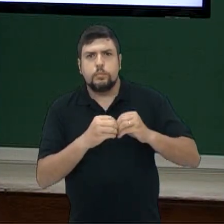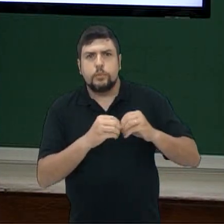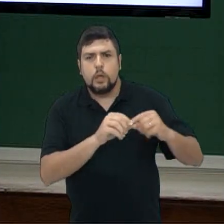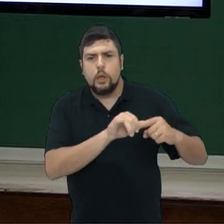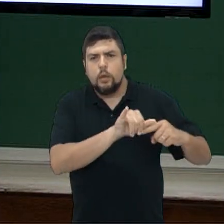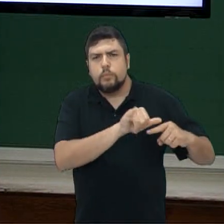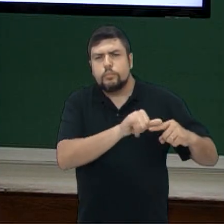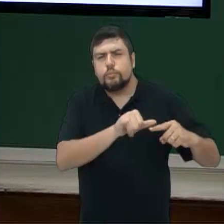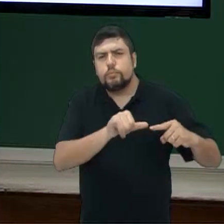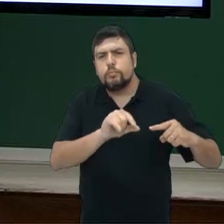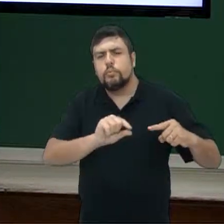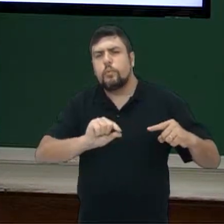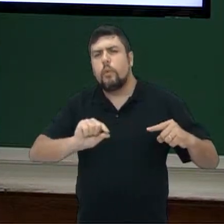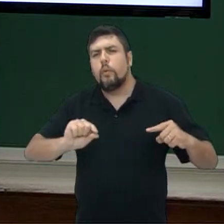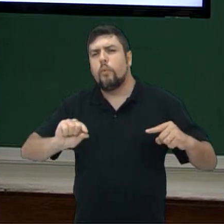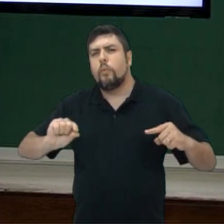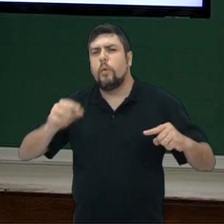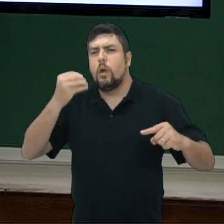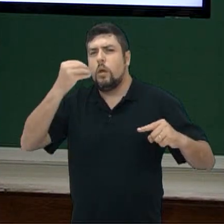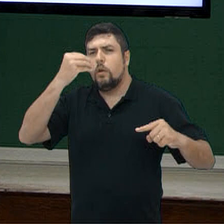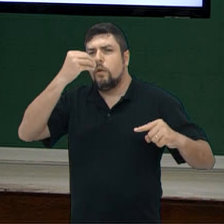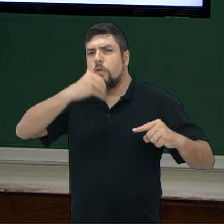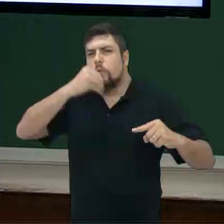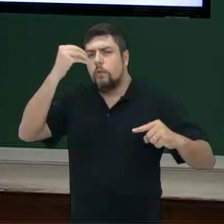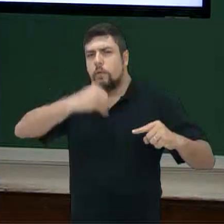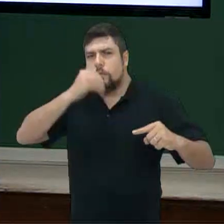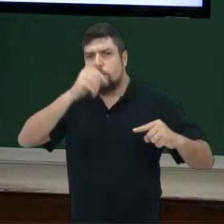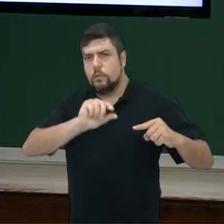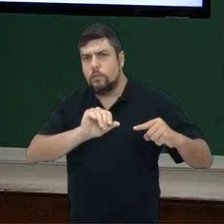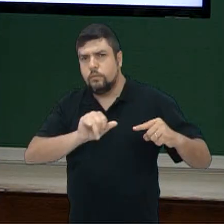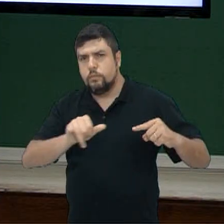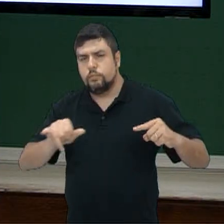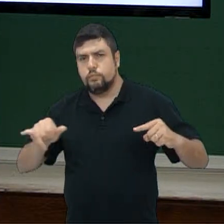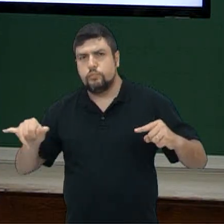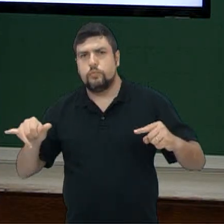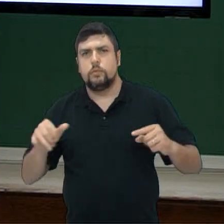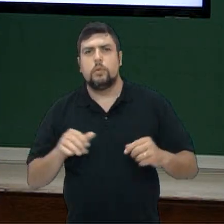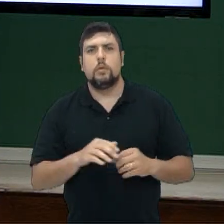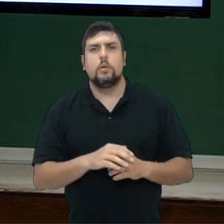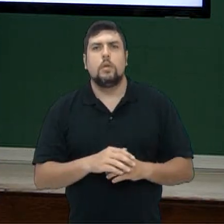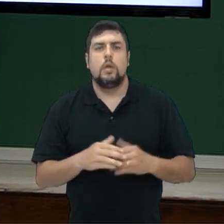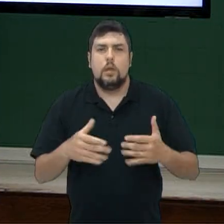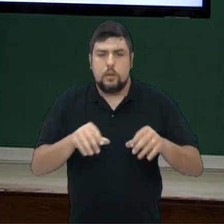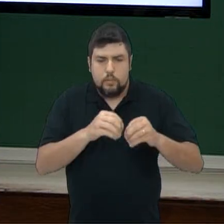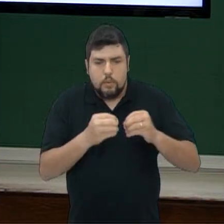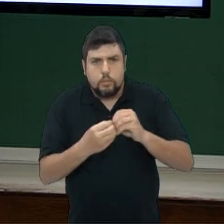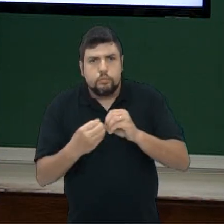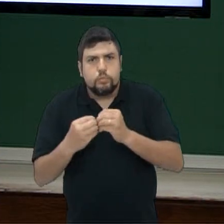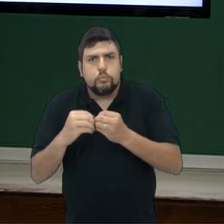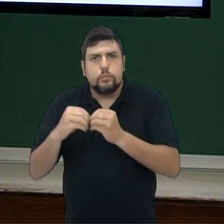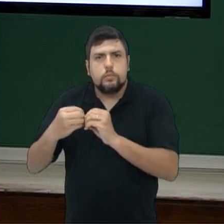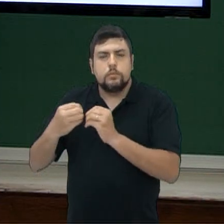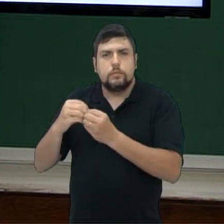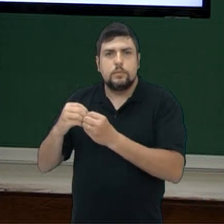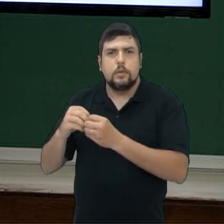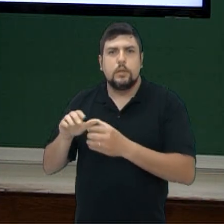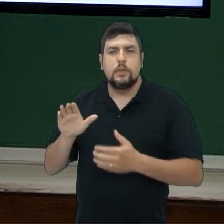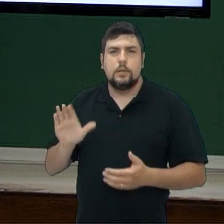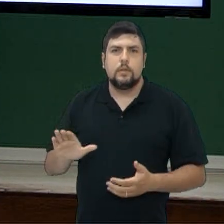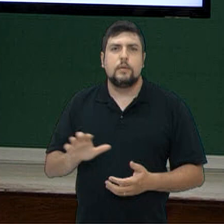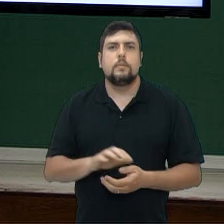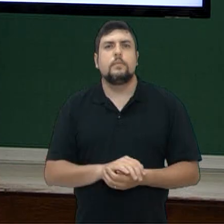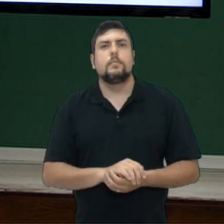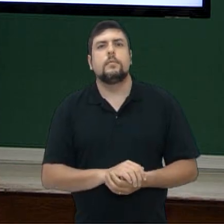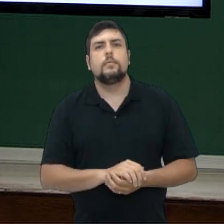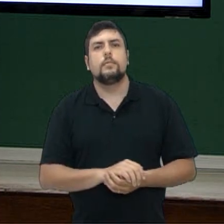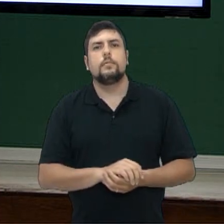maior a resistência, né, dessa corrente elétrica do fio, né, a passagem da corrente elétrica,